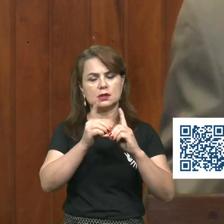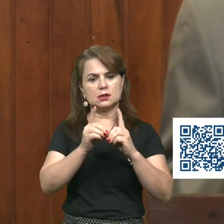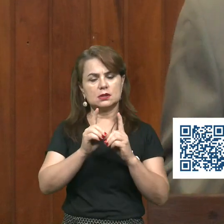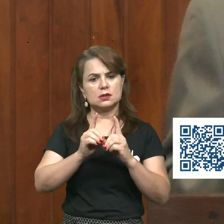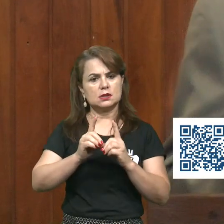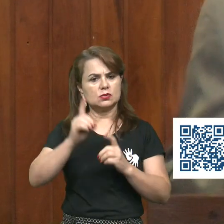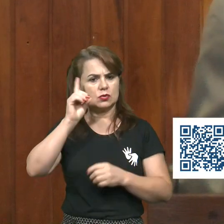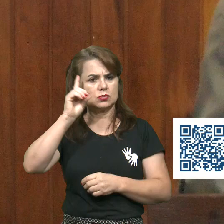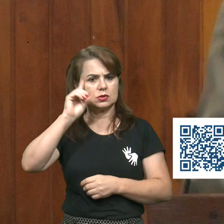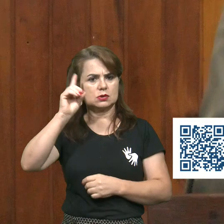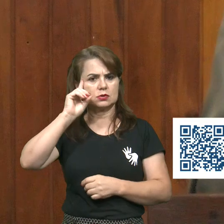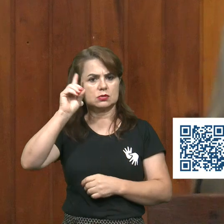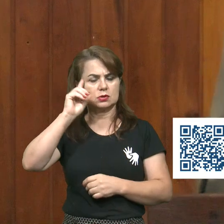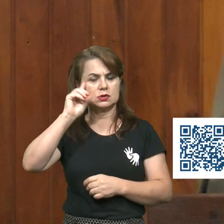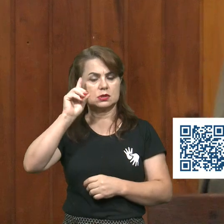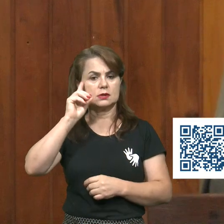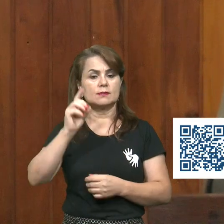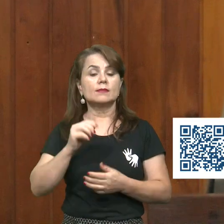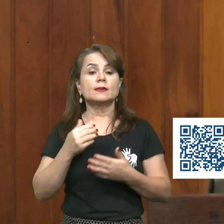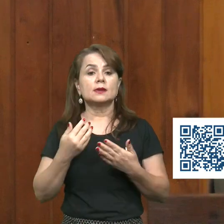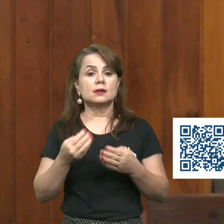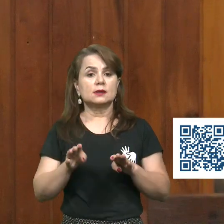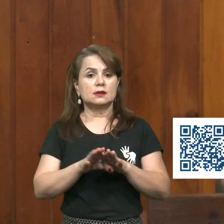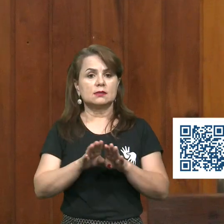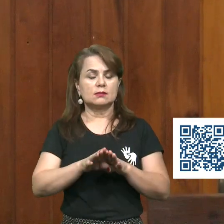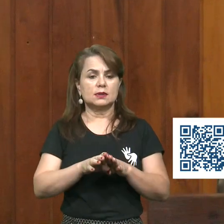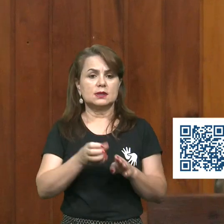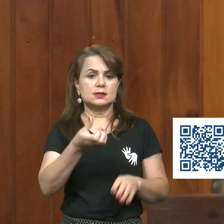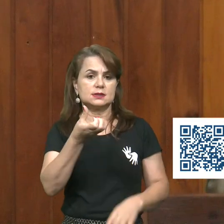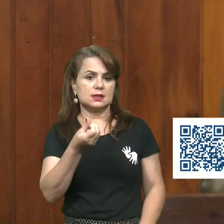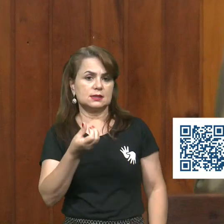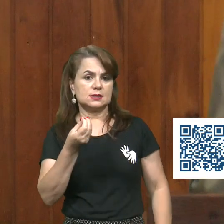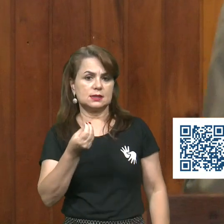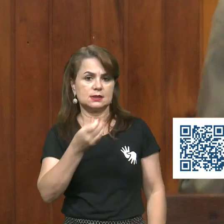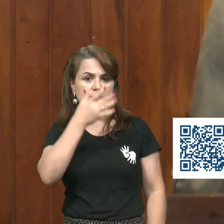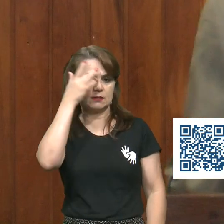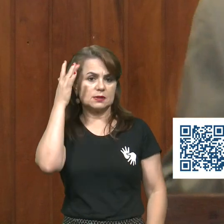SESC e outros 60 terceirizados